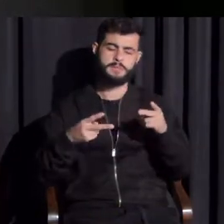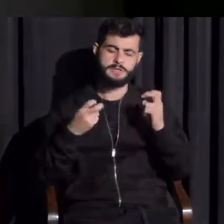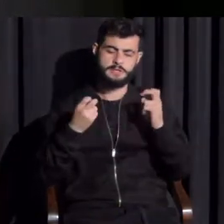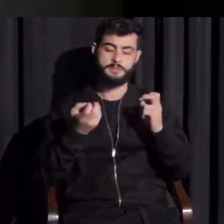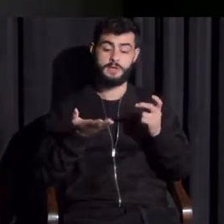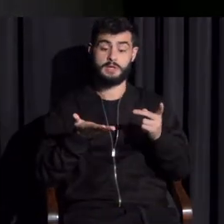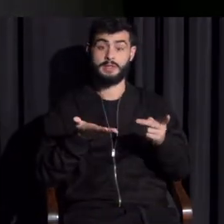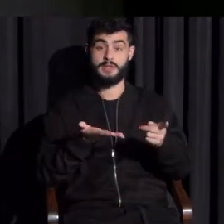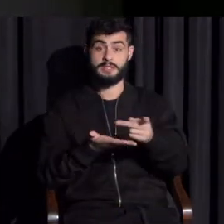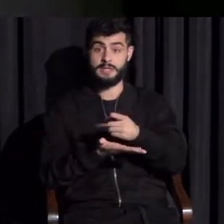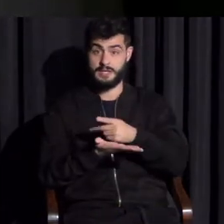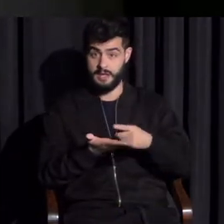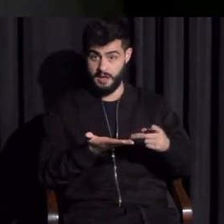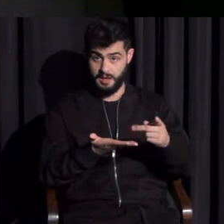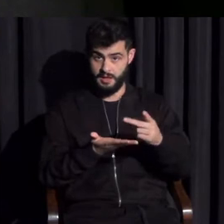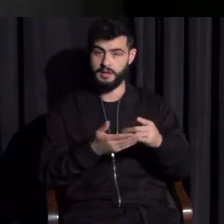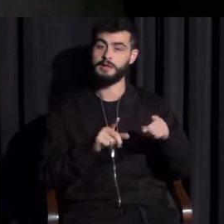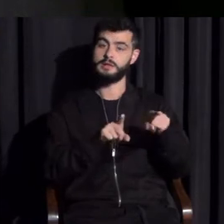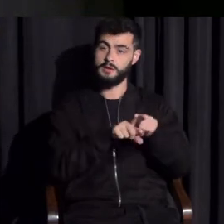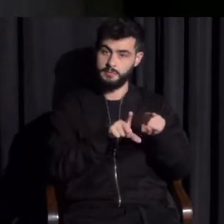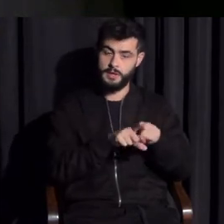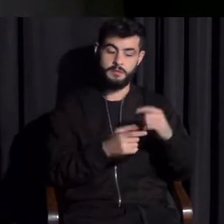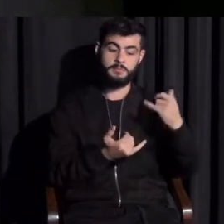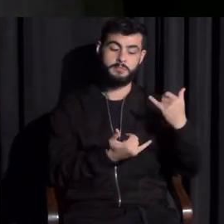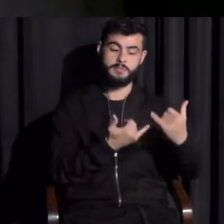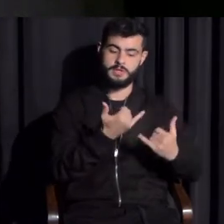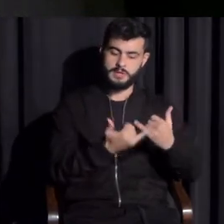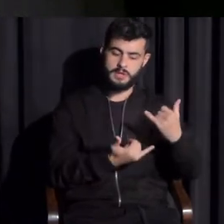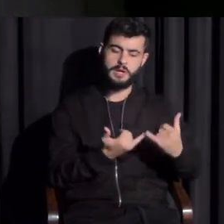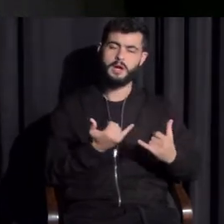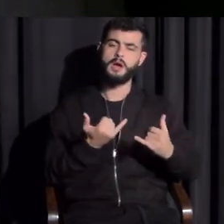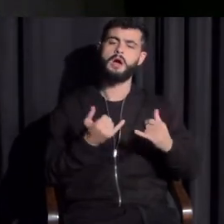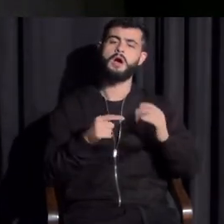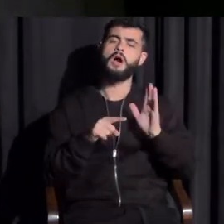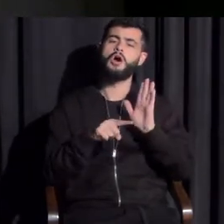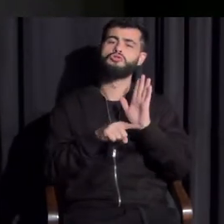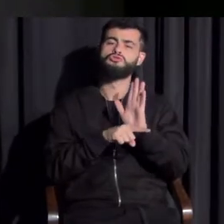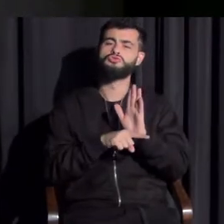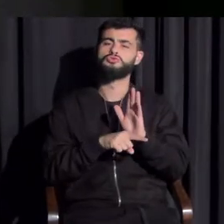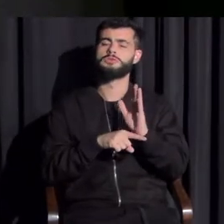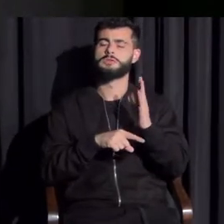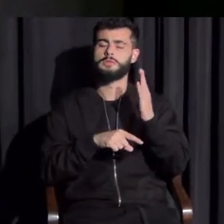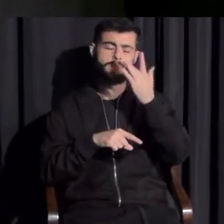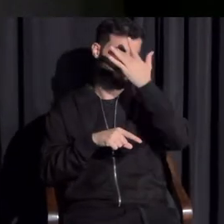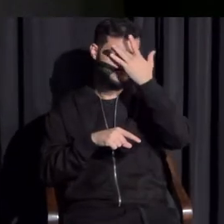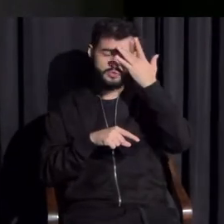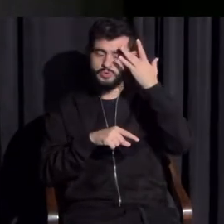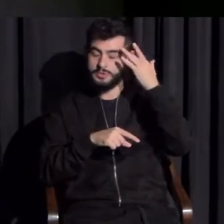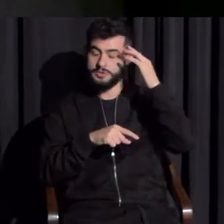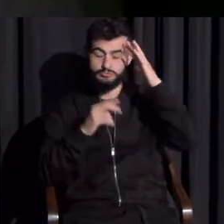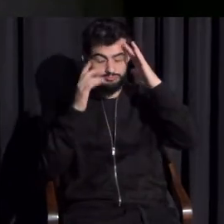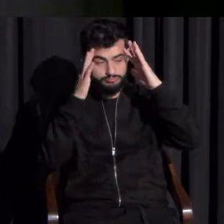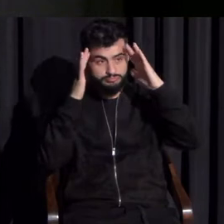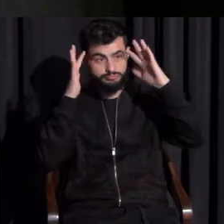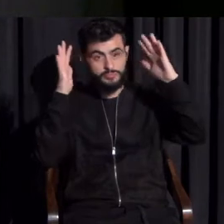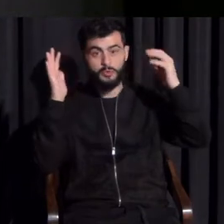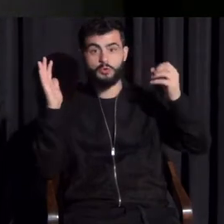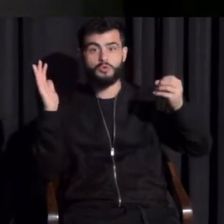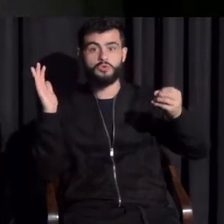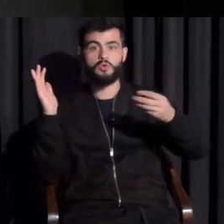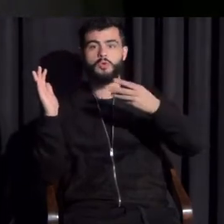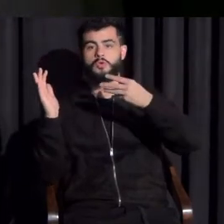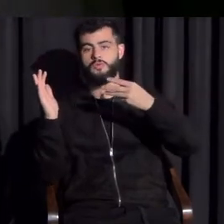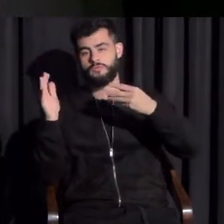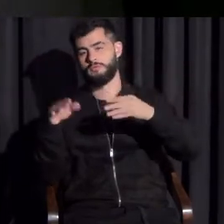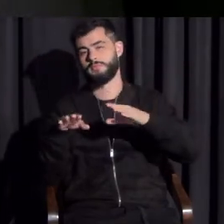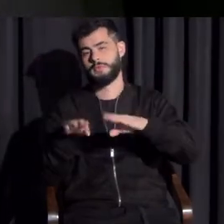do brincar pode substancialmente trazer a criação de novos imaginários para essas crianças e famílias, esse